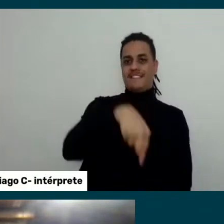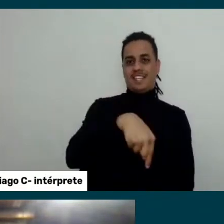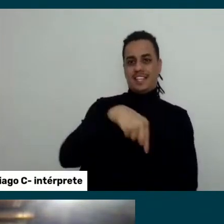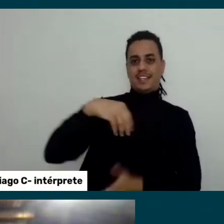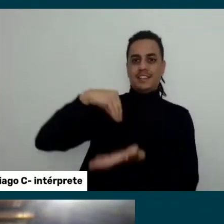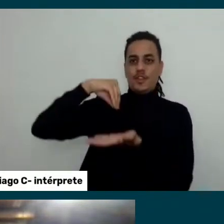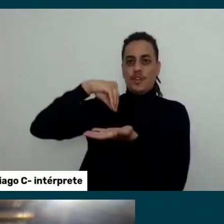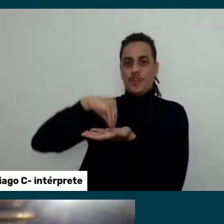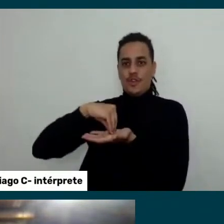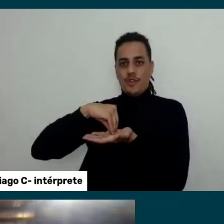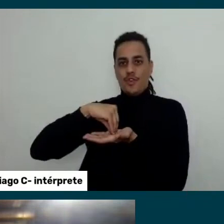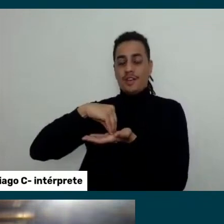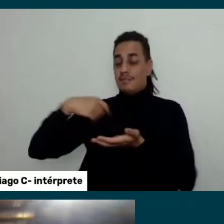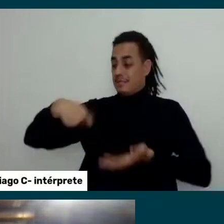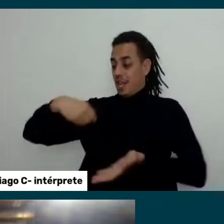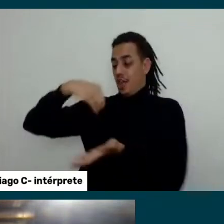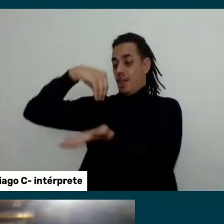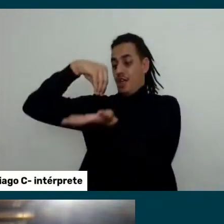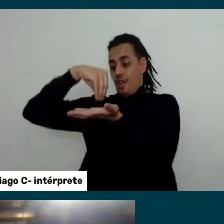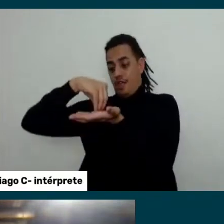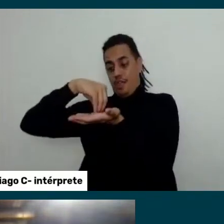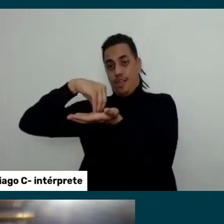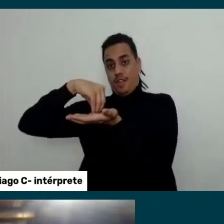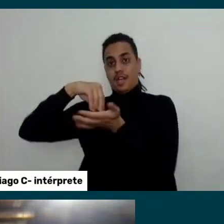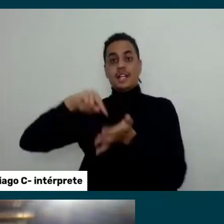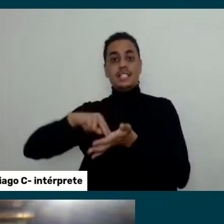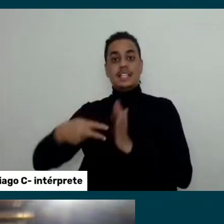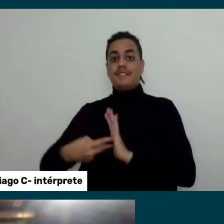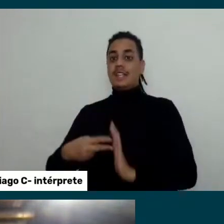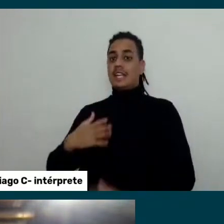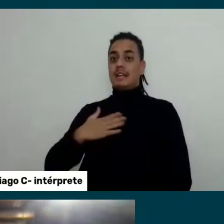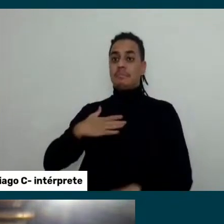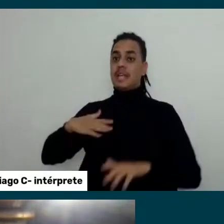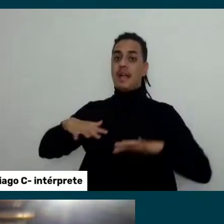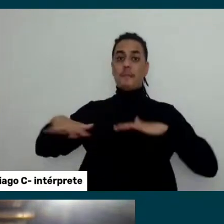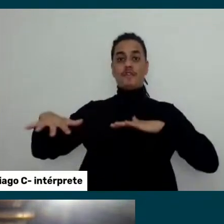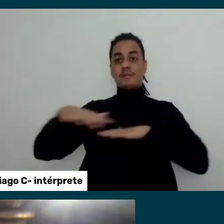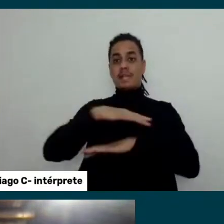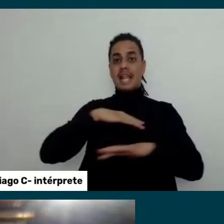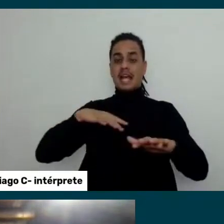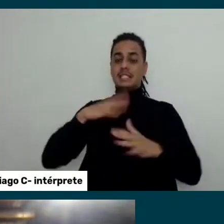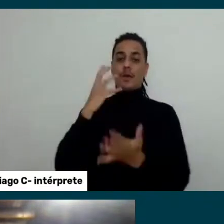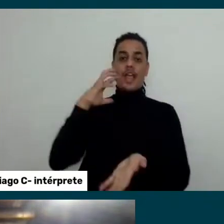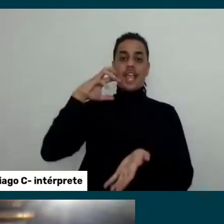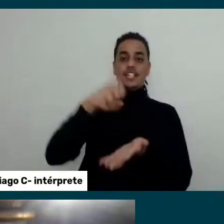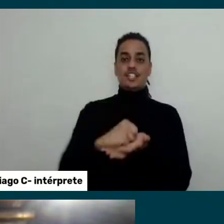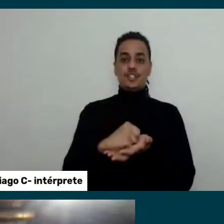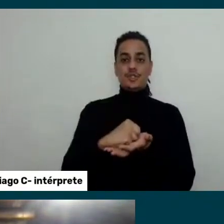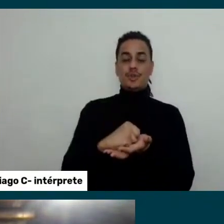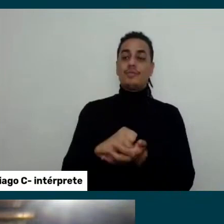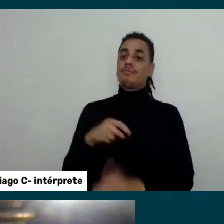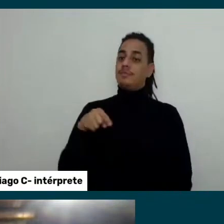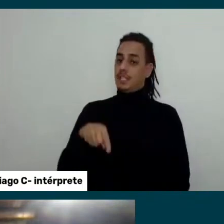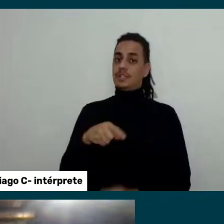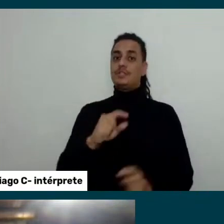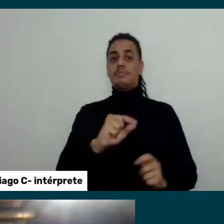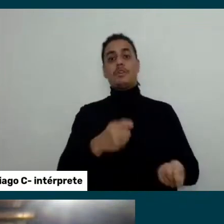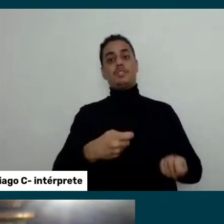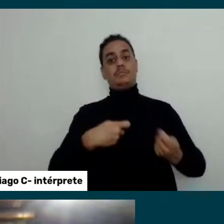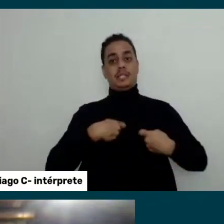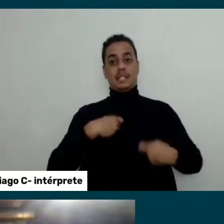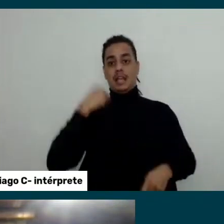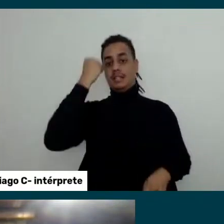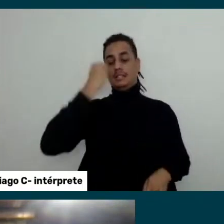esse serviço, eu estou dando para ela também toda a minha dinâmica de movimentação e isso pode ser usado para me proporcionar